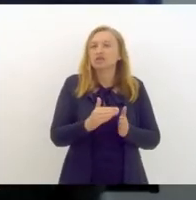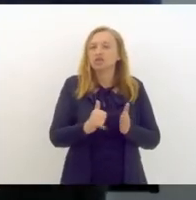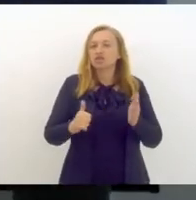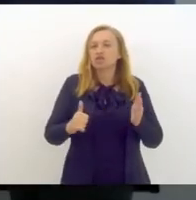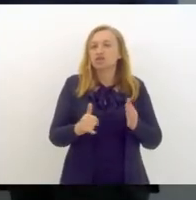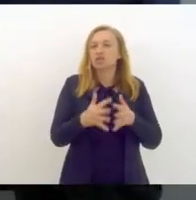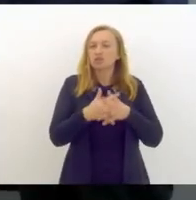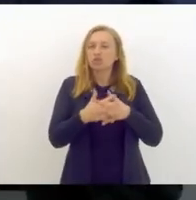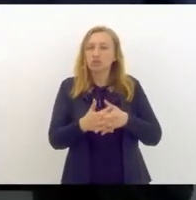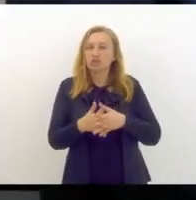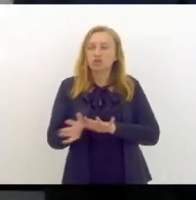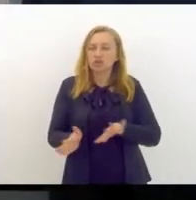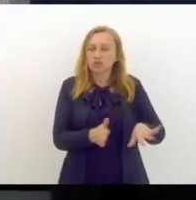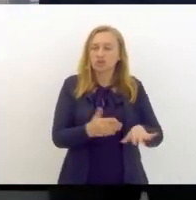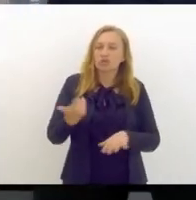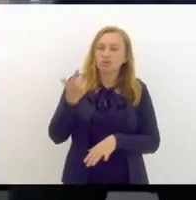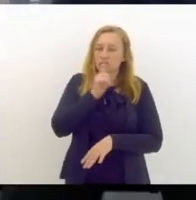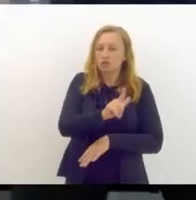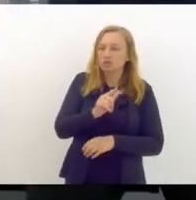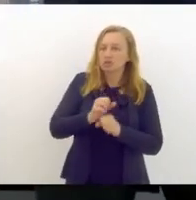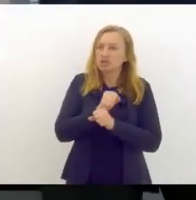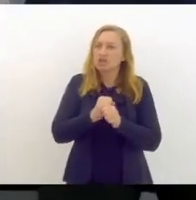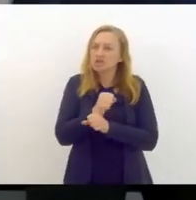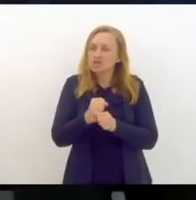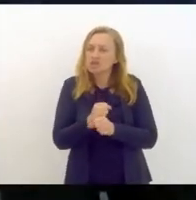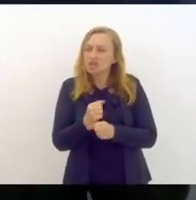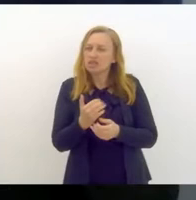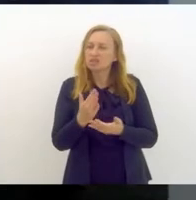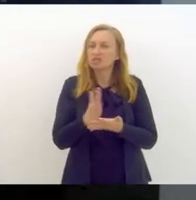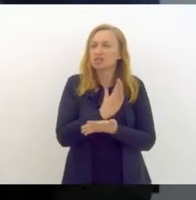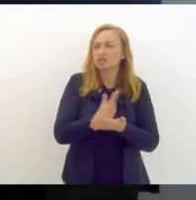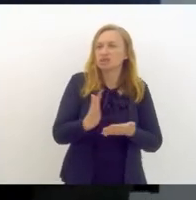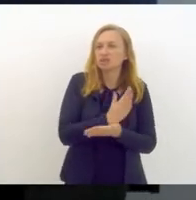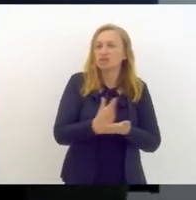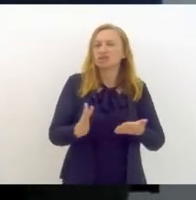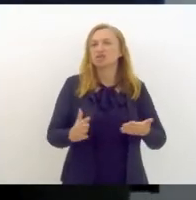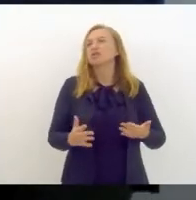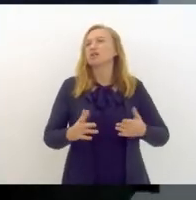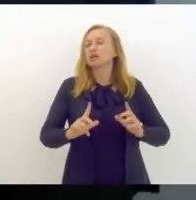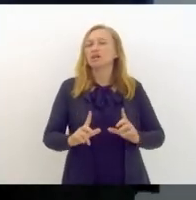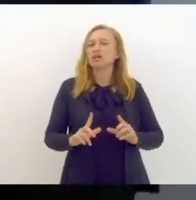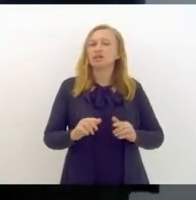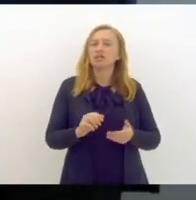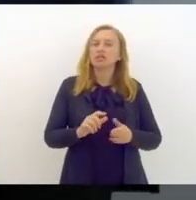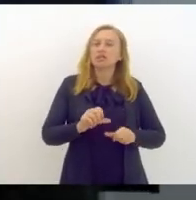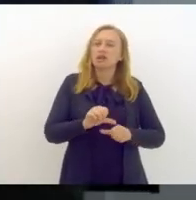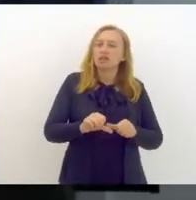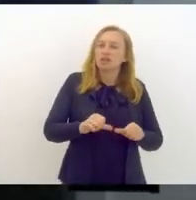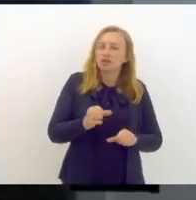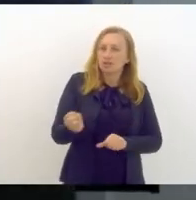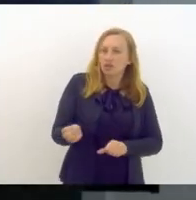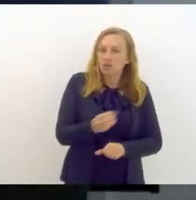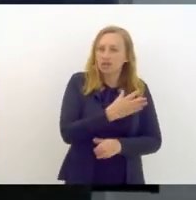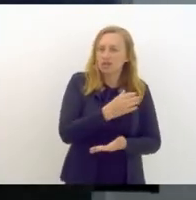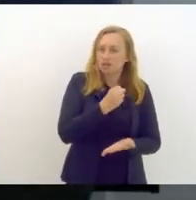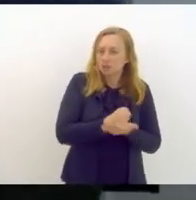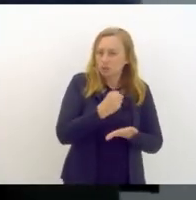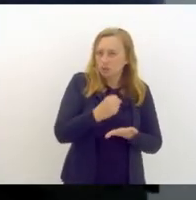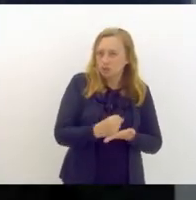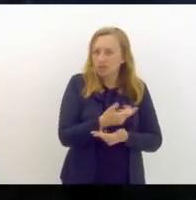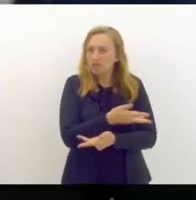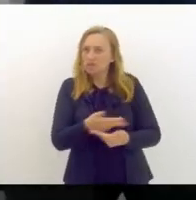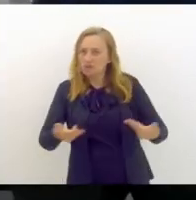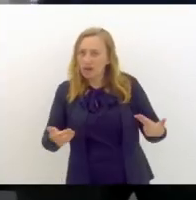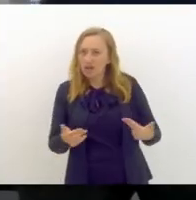conseguiu, nesses anos posteriores, emitir manifestações favoráveis de renovação de licença de uma série de